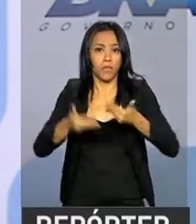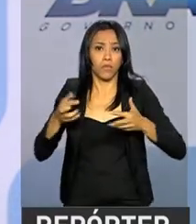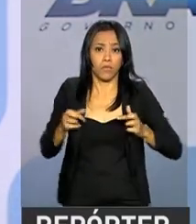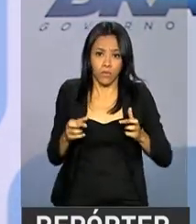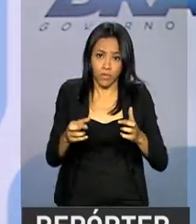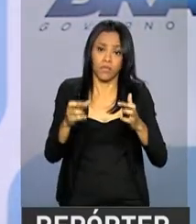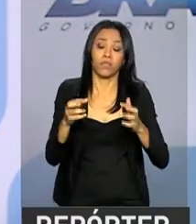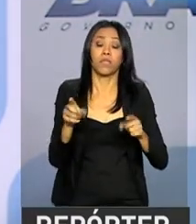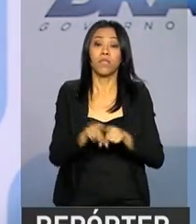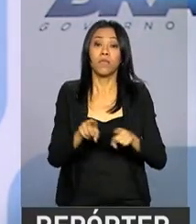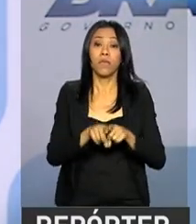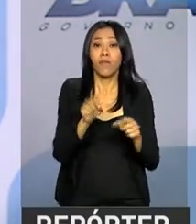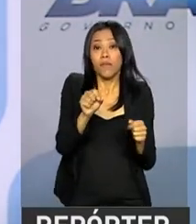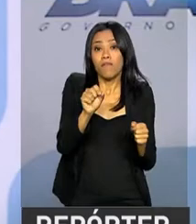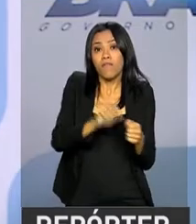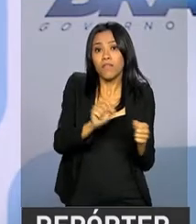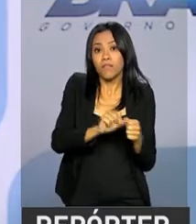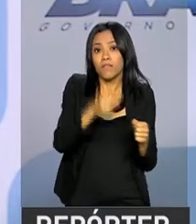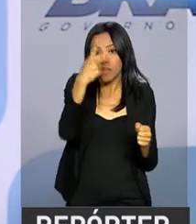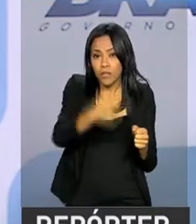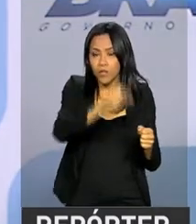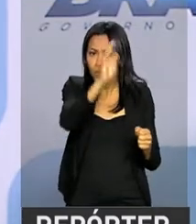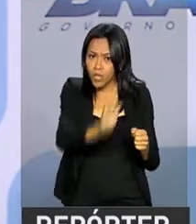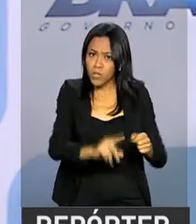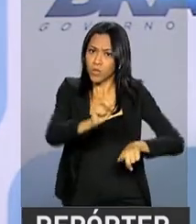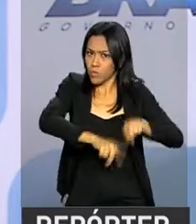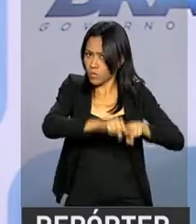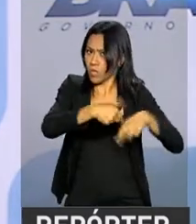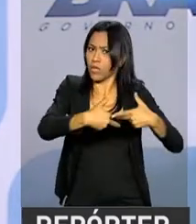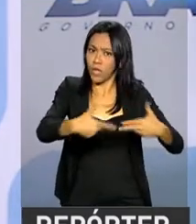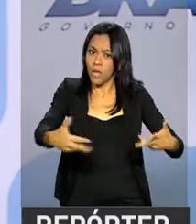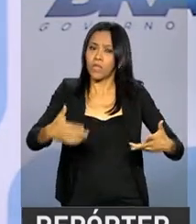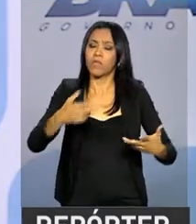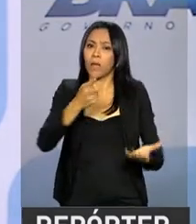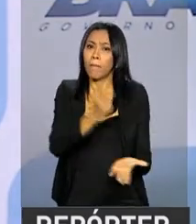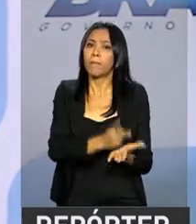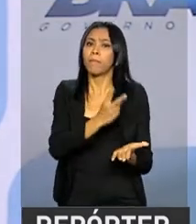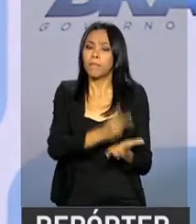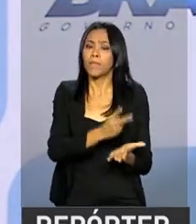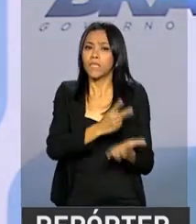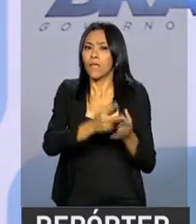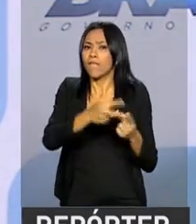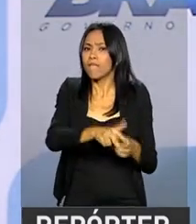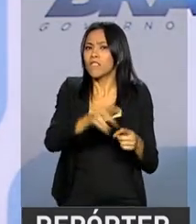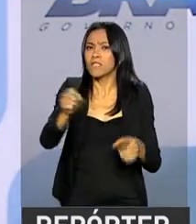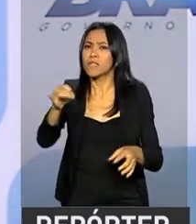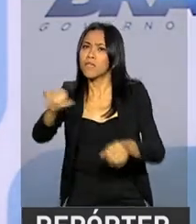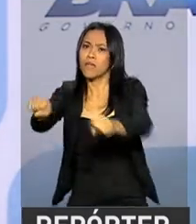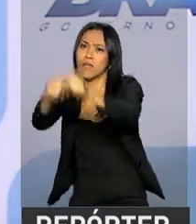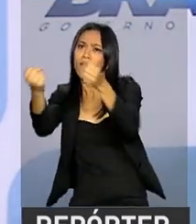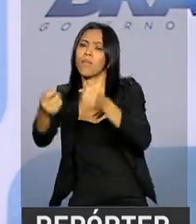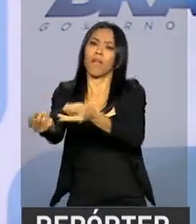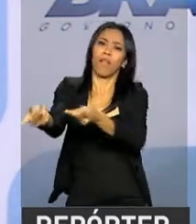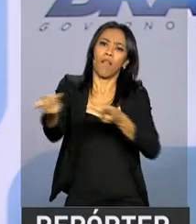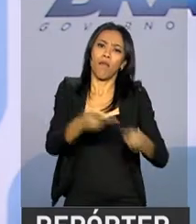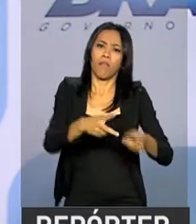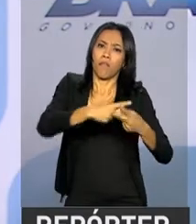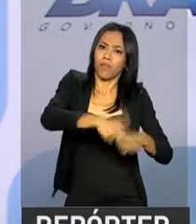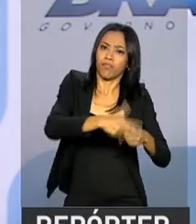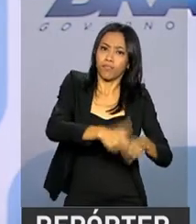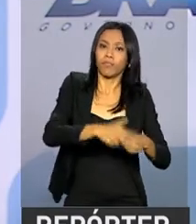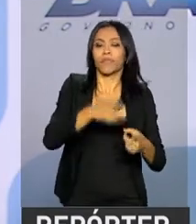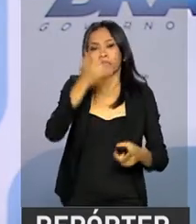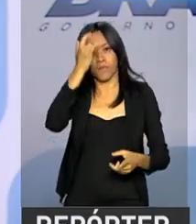no brasil dos equipamentos o que vai permitir uma manutenção em reais horas técnico reais e portanto